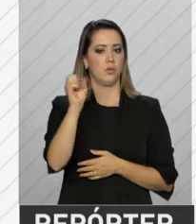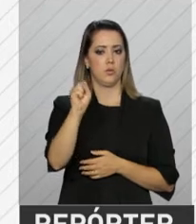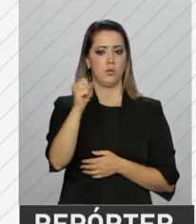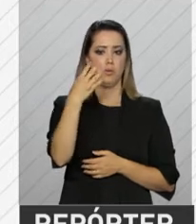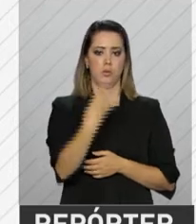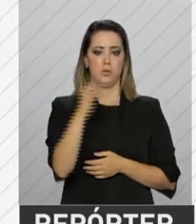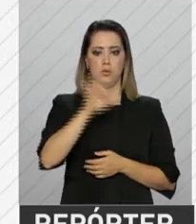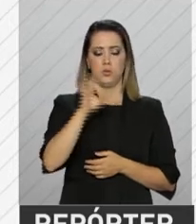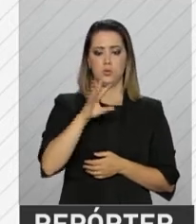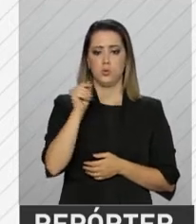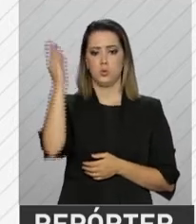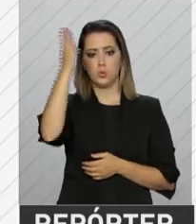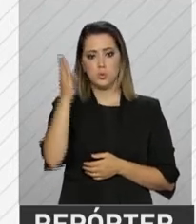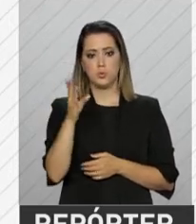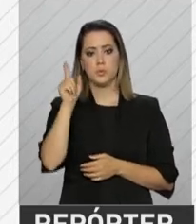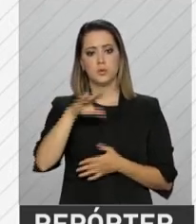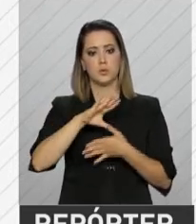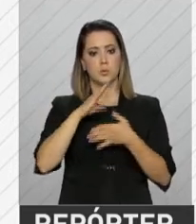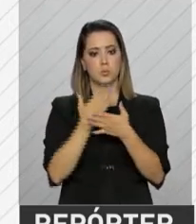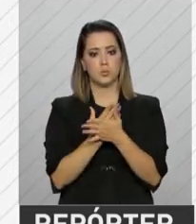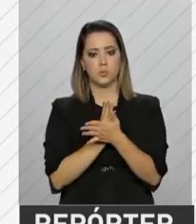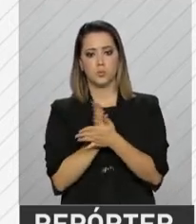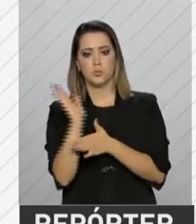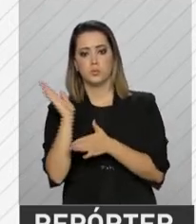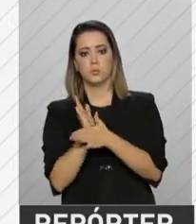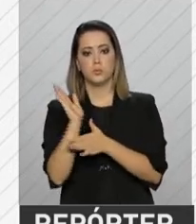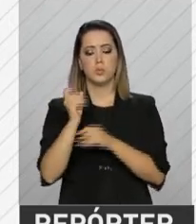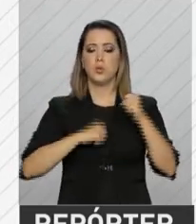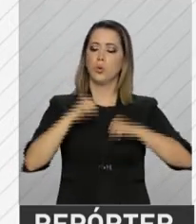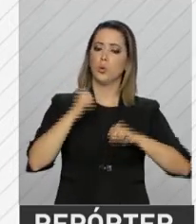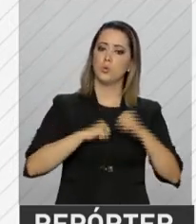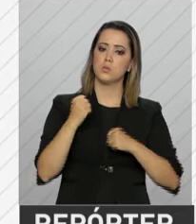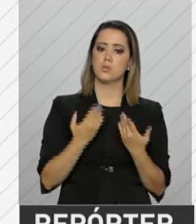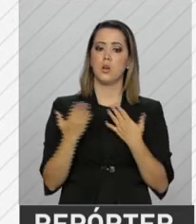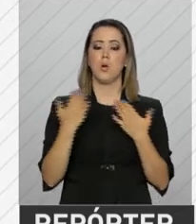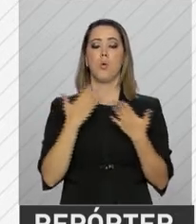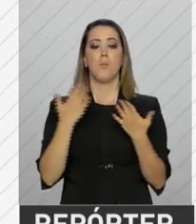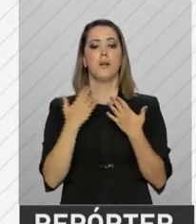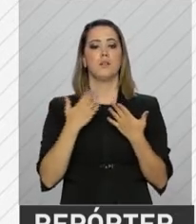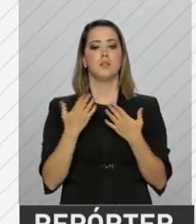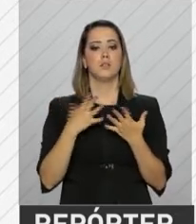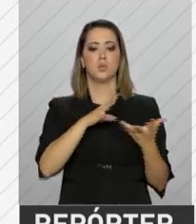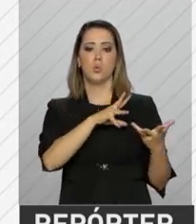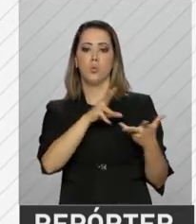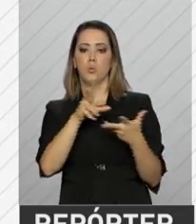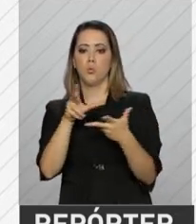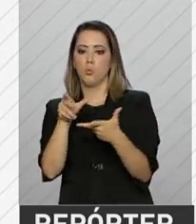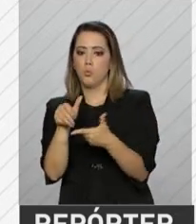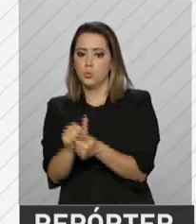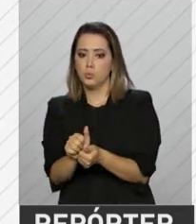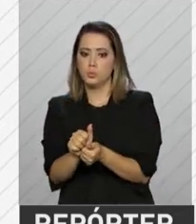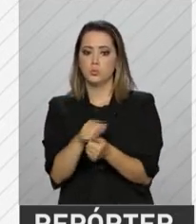cento das exportações brasileiras para o bloco foram de bens industrializados em comparação às exportações brasileiras de bens